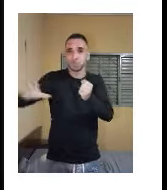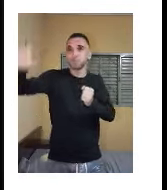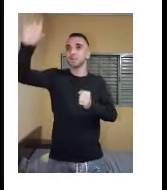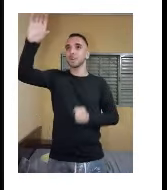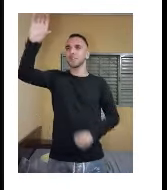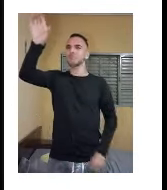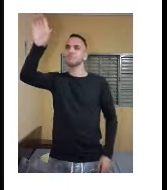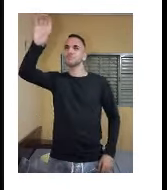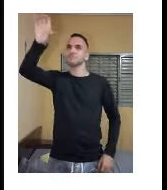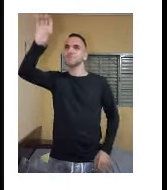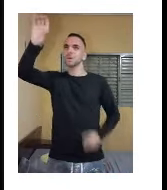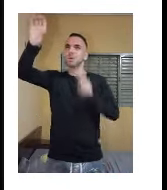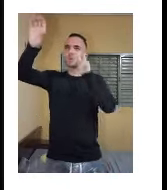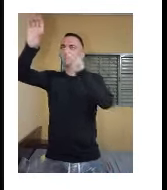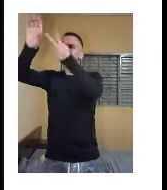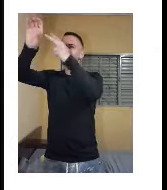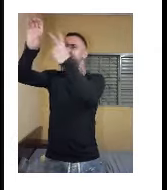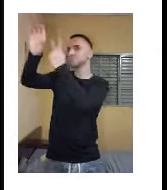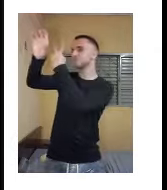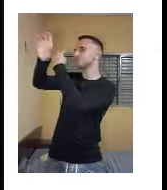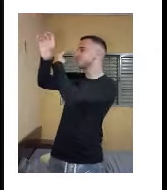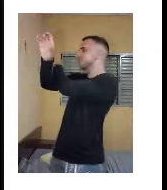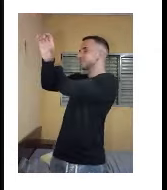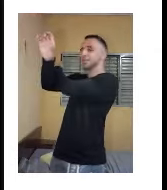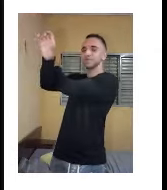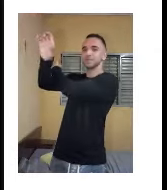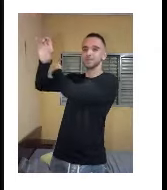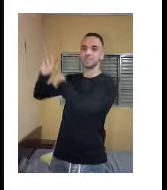planeta, essa nossa casa comum,